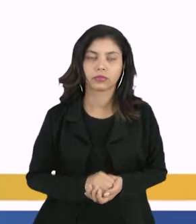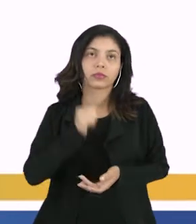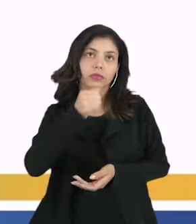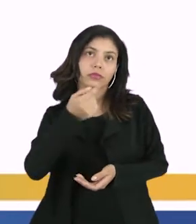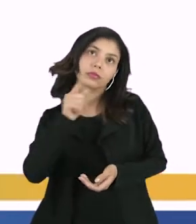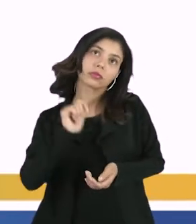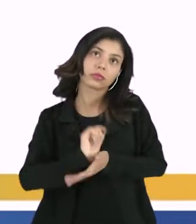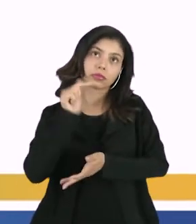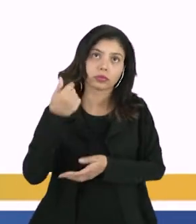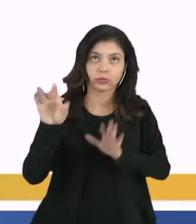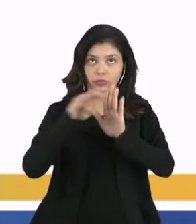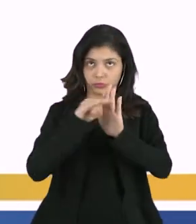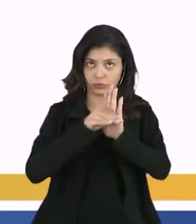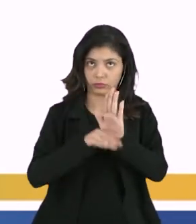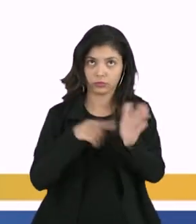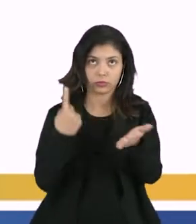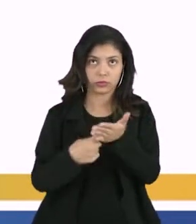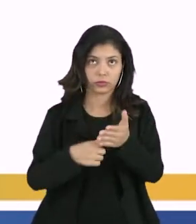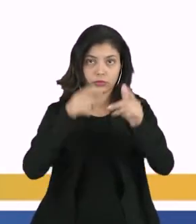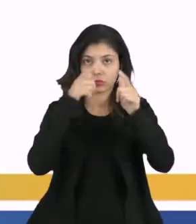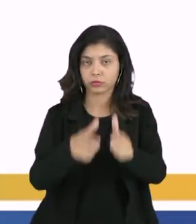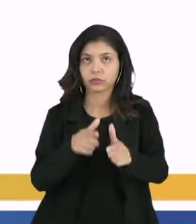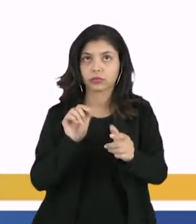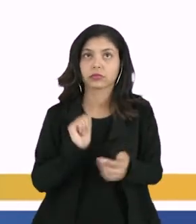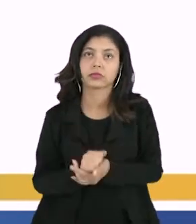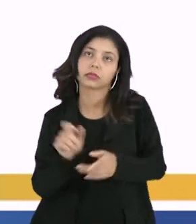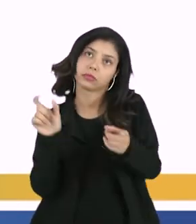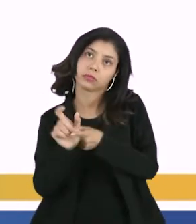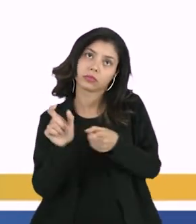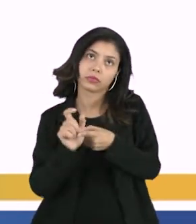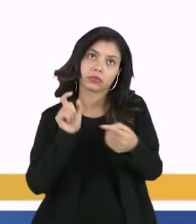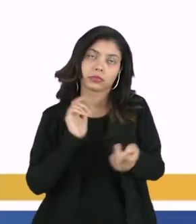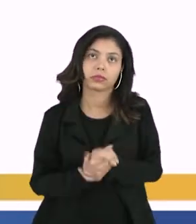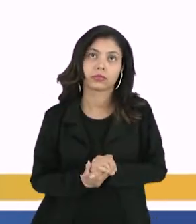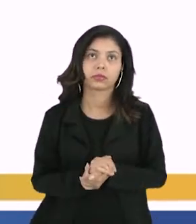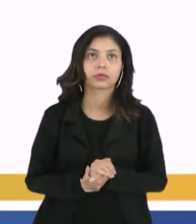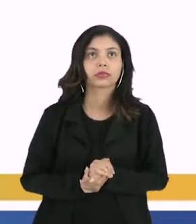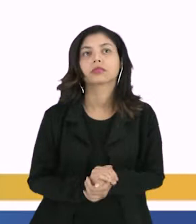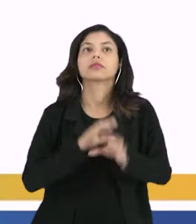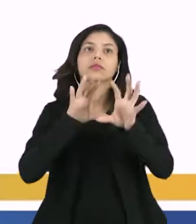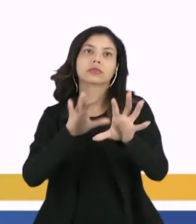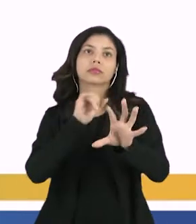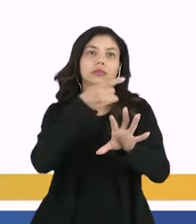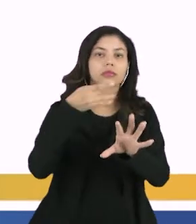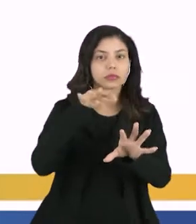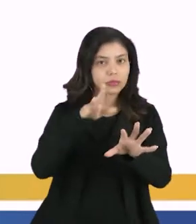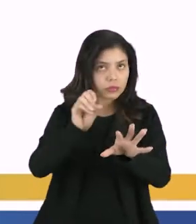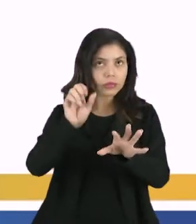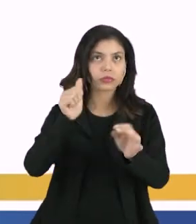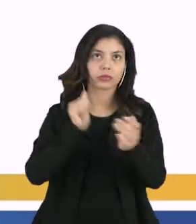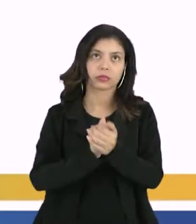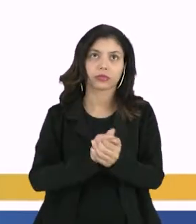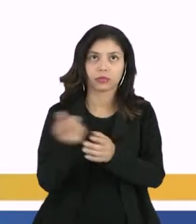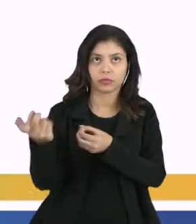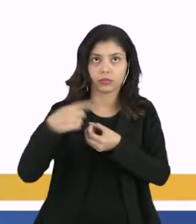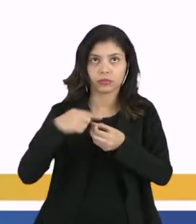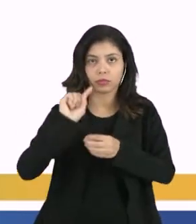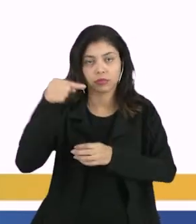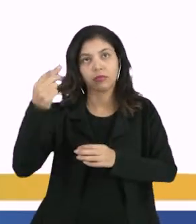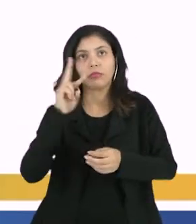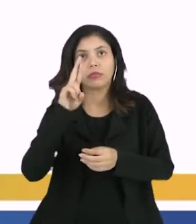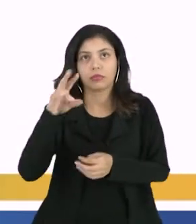Os afixos são classificados de acordo com a sua localização na palavra. Assim, os sufixos